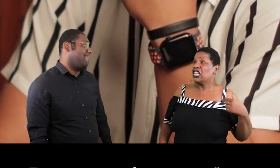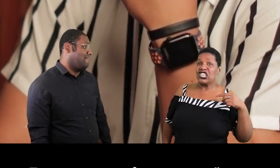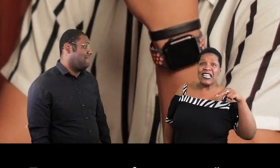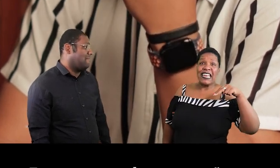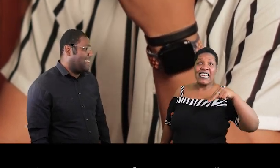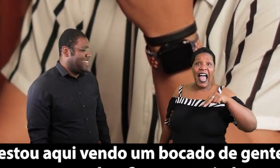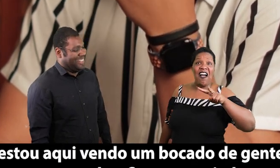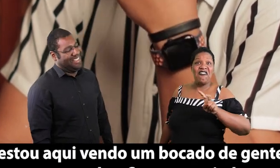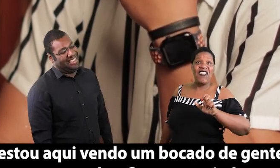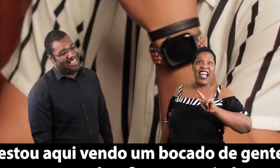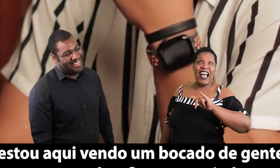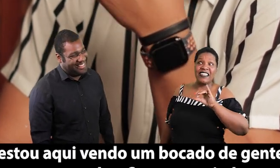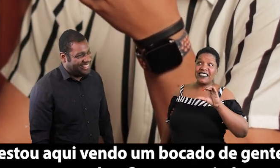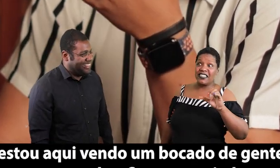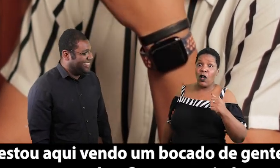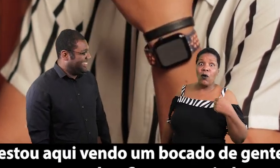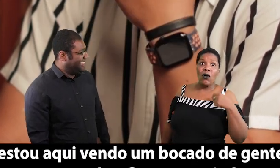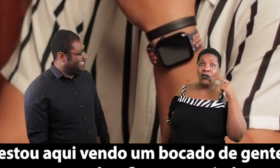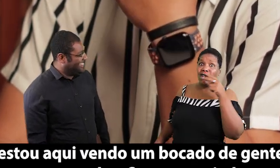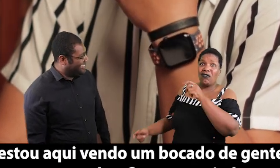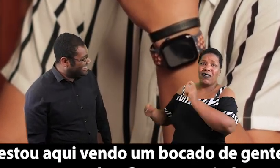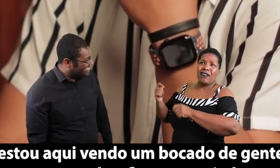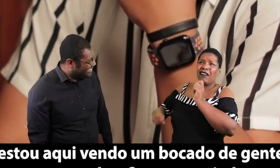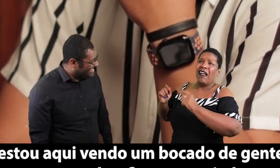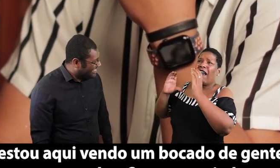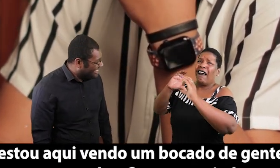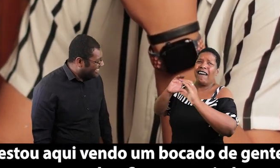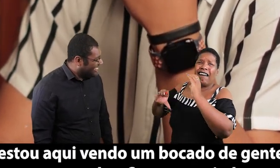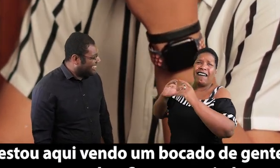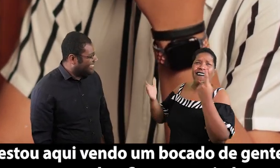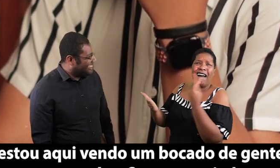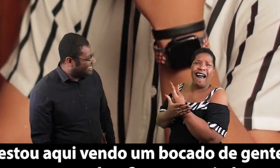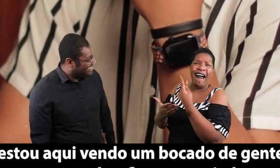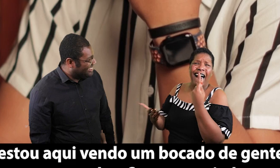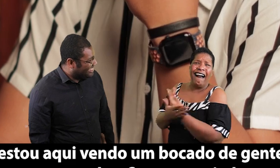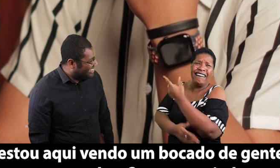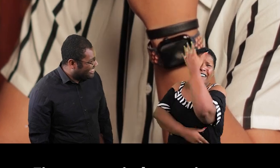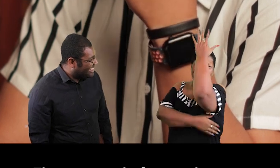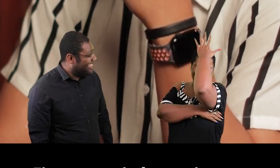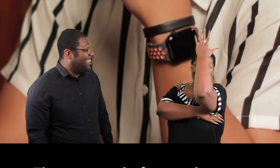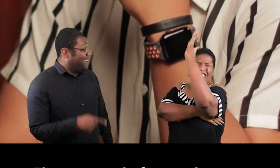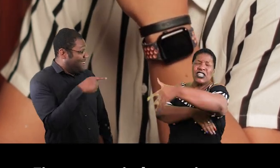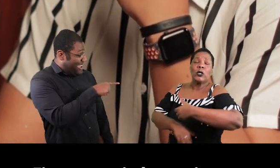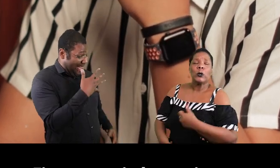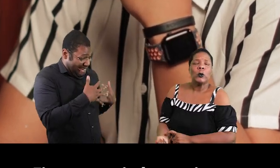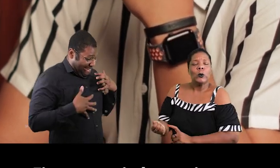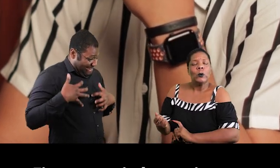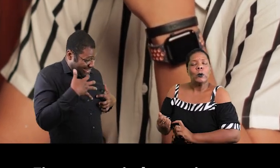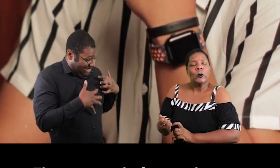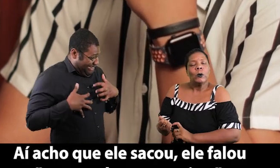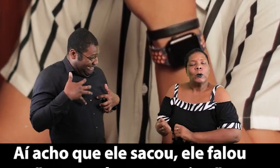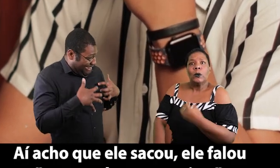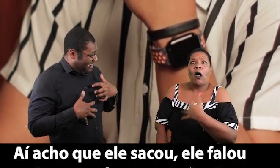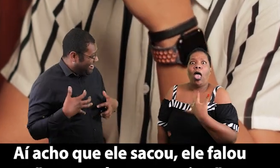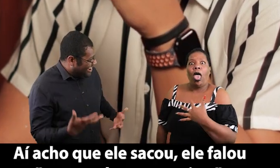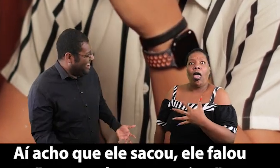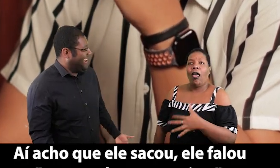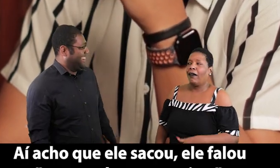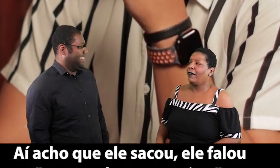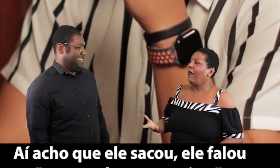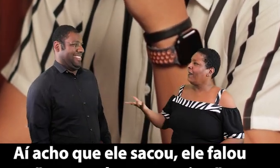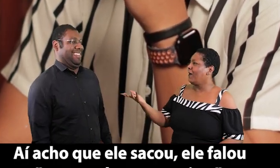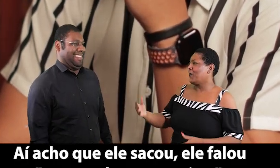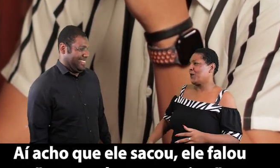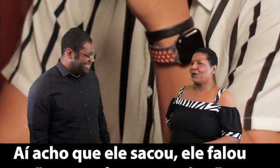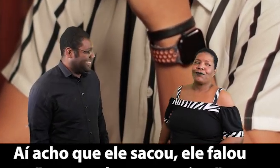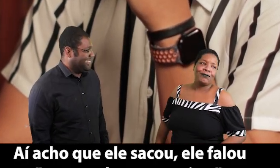navegação. E eu tô aqui vendo um bocado de gente cantar errado. E Ficava agoniado por ficava lá. agoniado com isso, né? Aí eu acho que ele